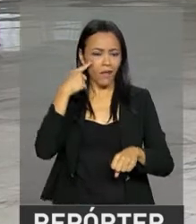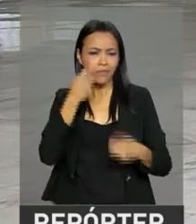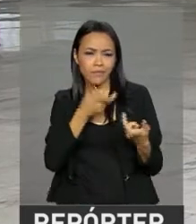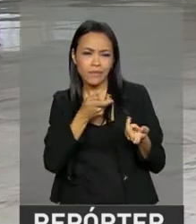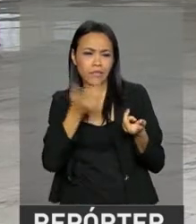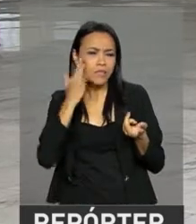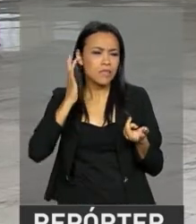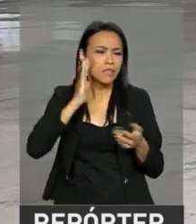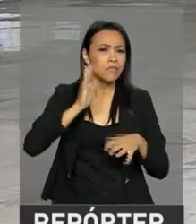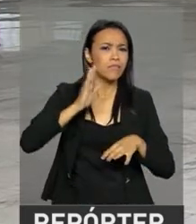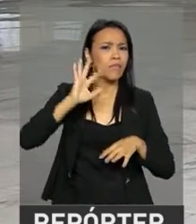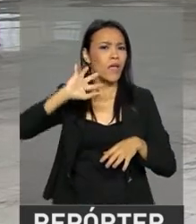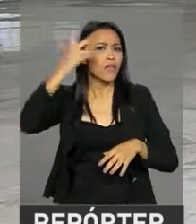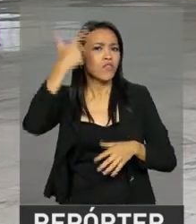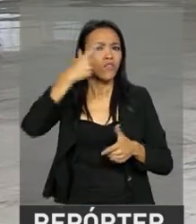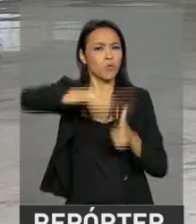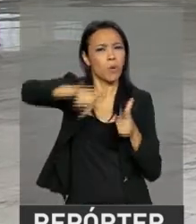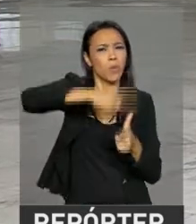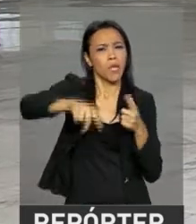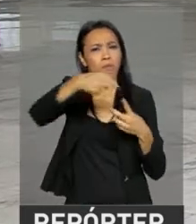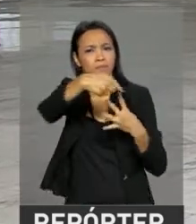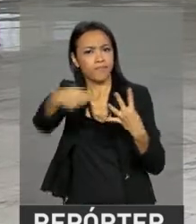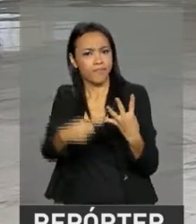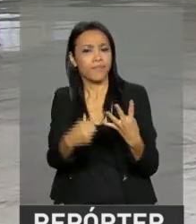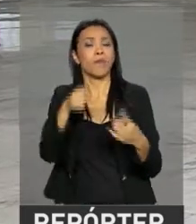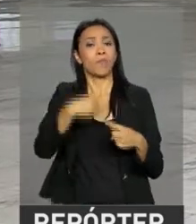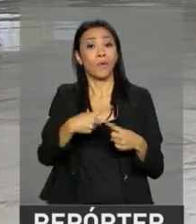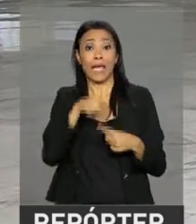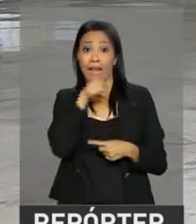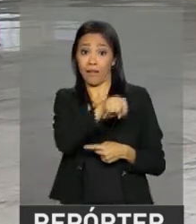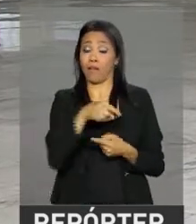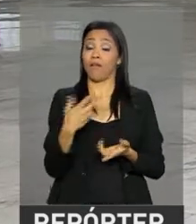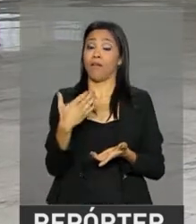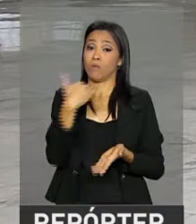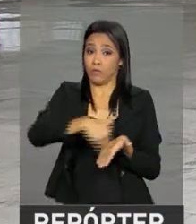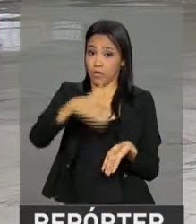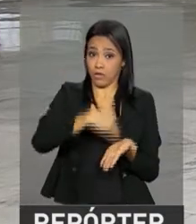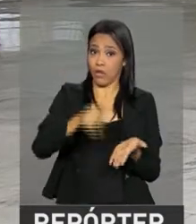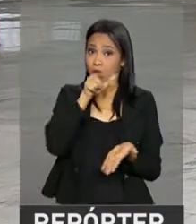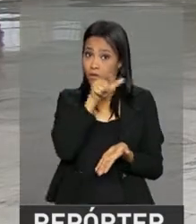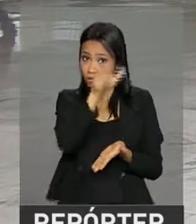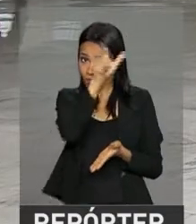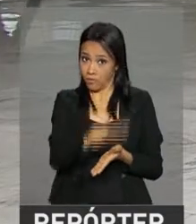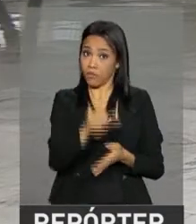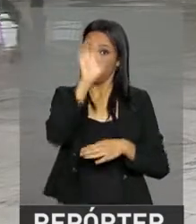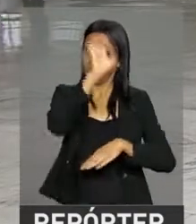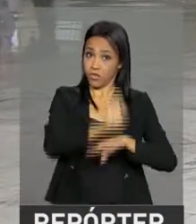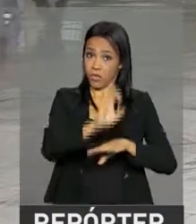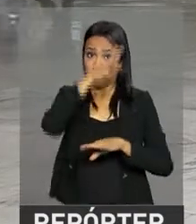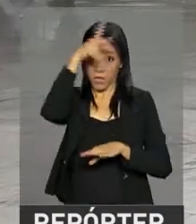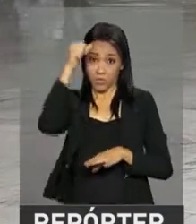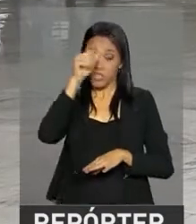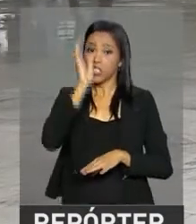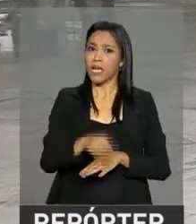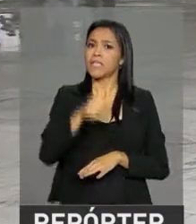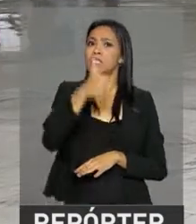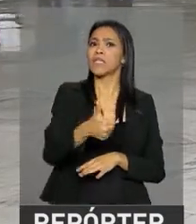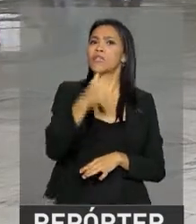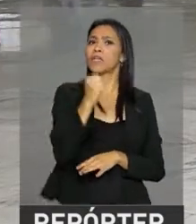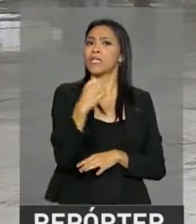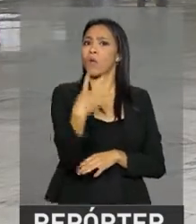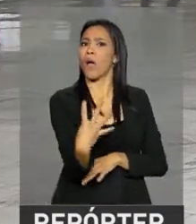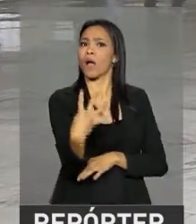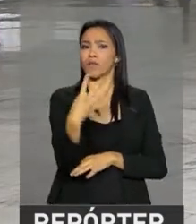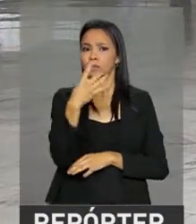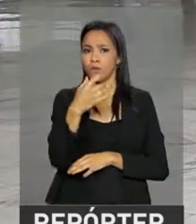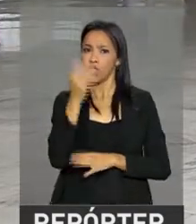no estado, já que, segundo a Secretaria de Estado de Segurança Pública do estado do Amazonas, já foram 184 detentos que